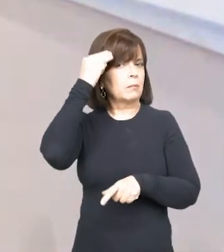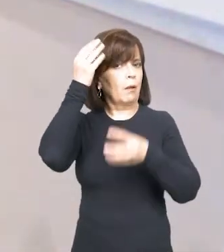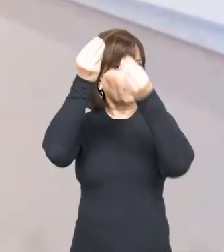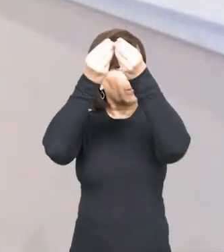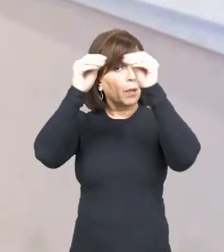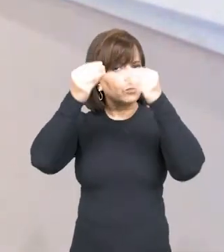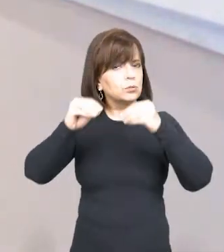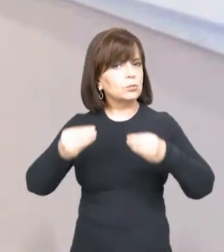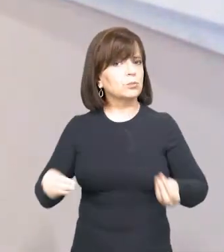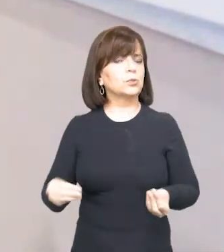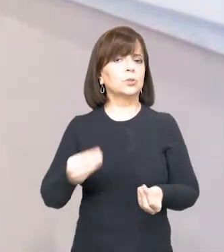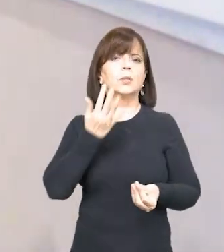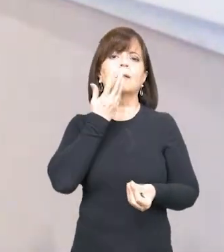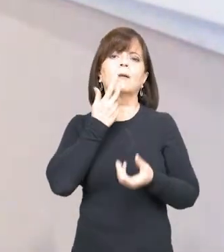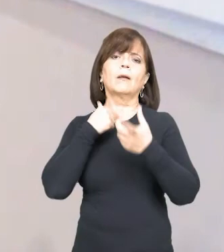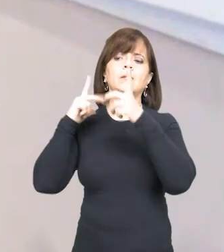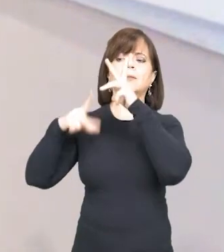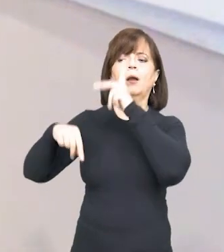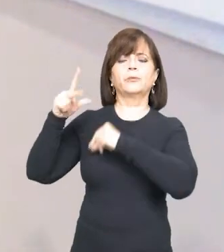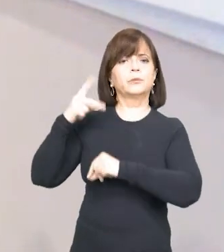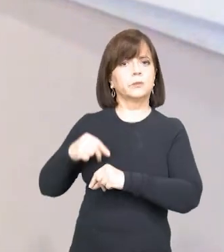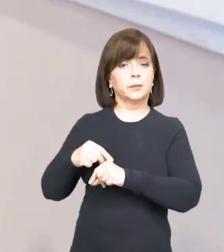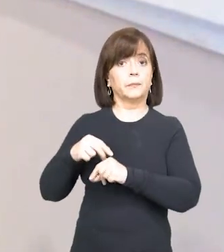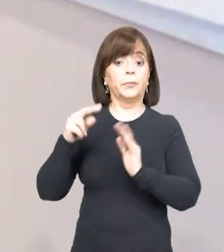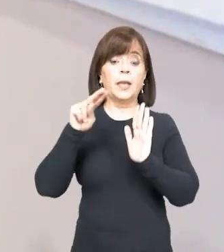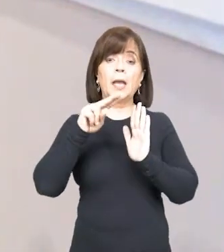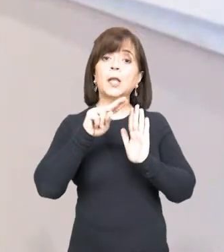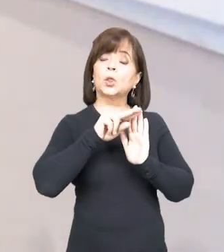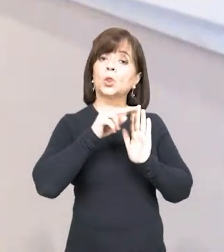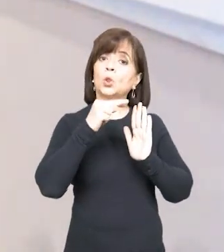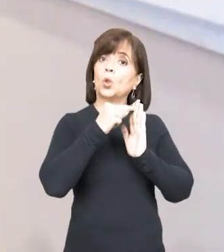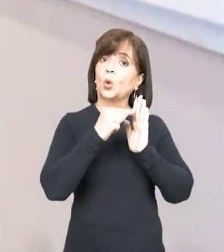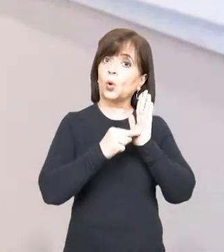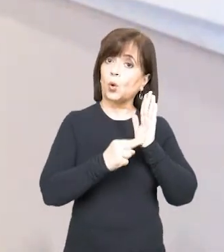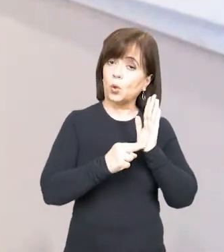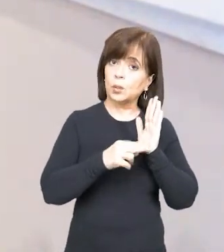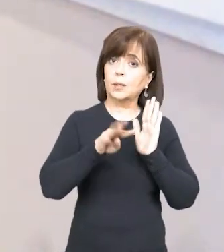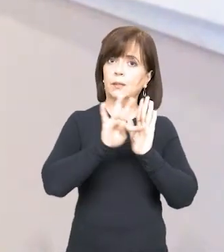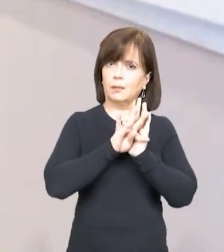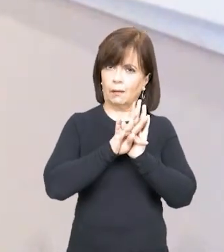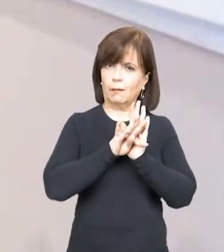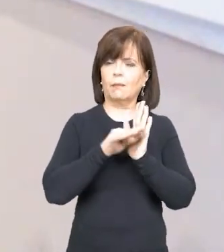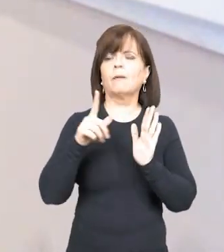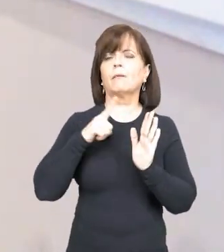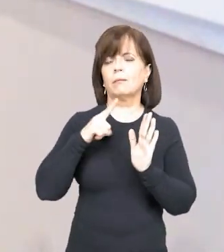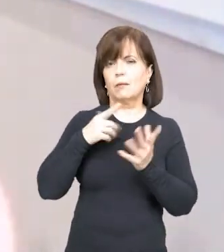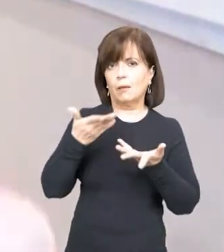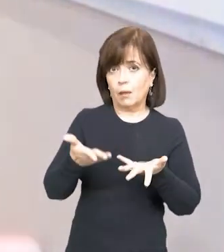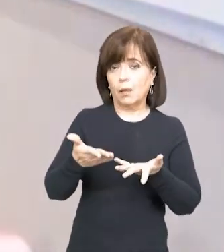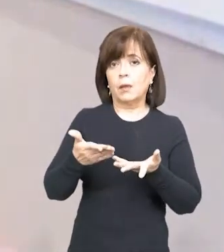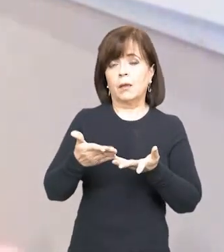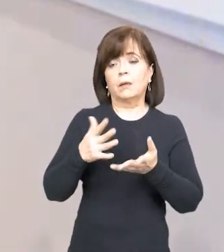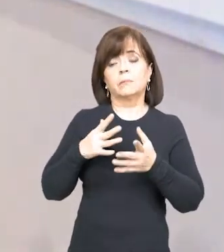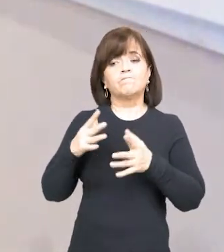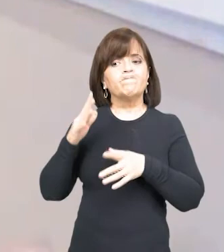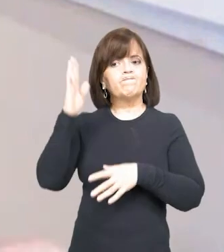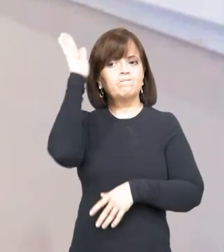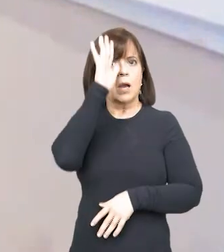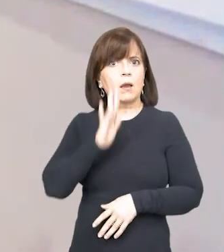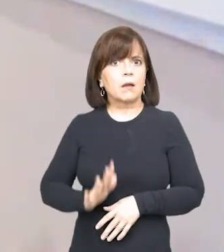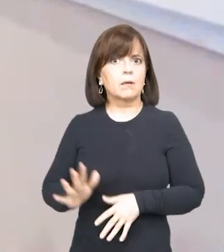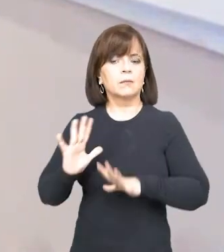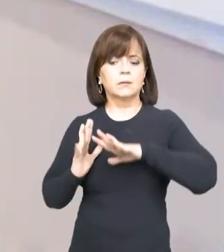Então, essa nota técnica se baseou em vários estudos, né, nacionais e internacionais, que reuniram o